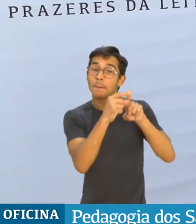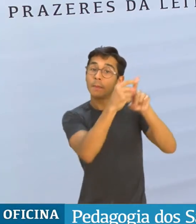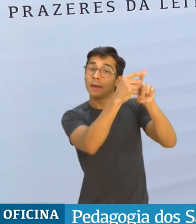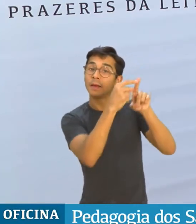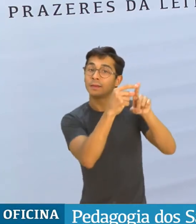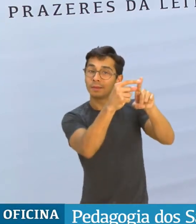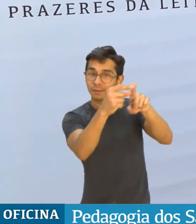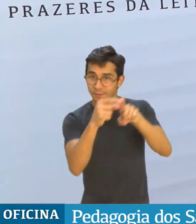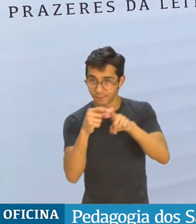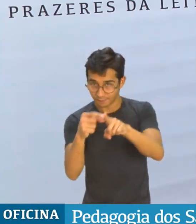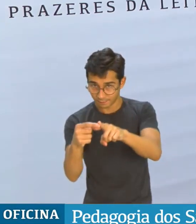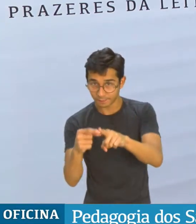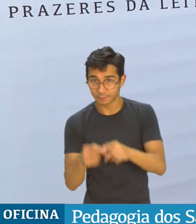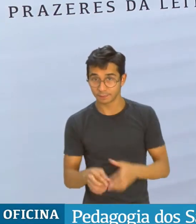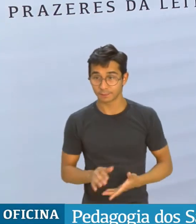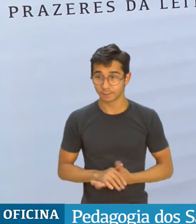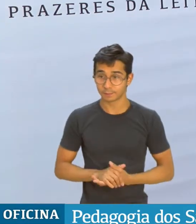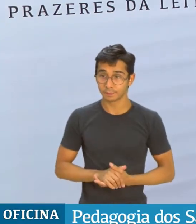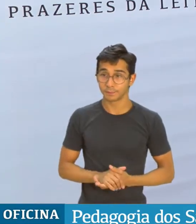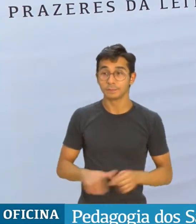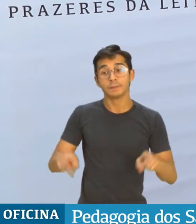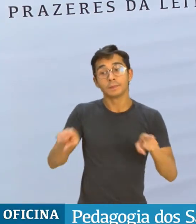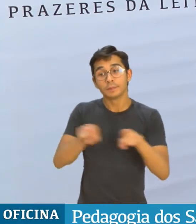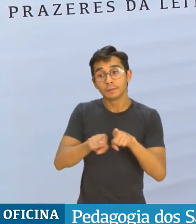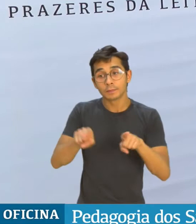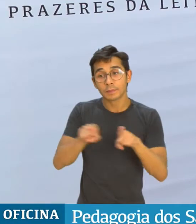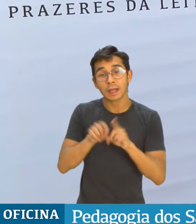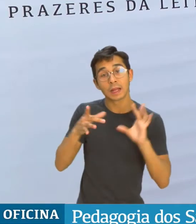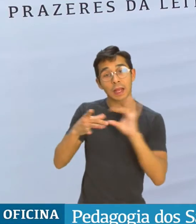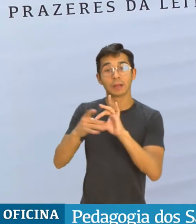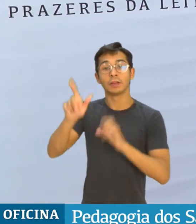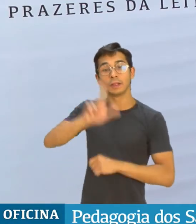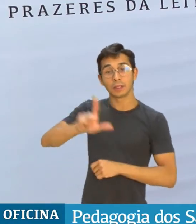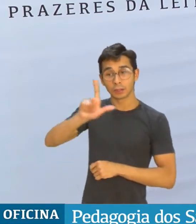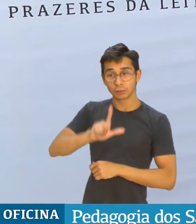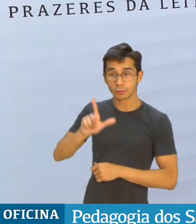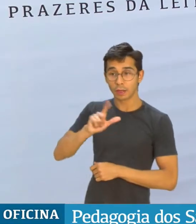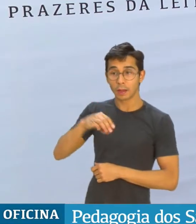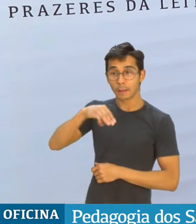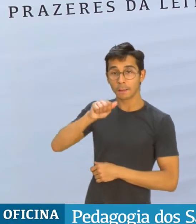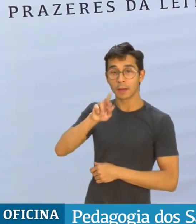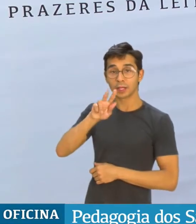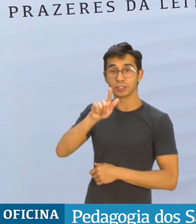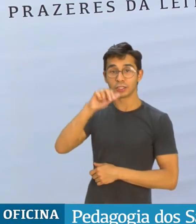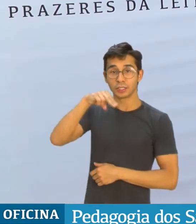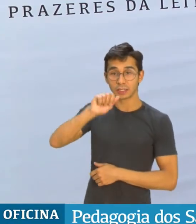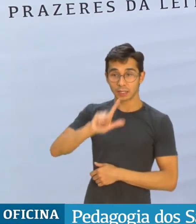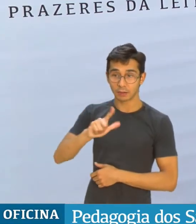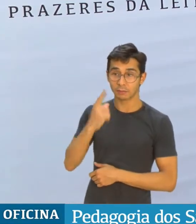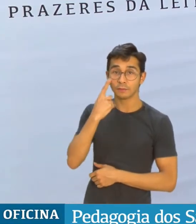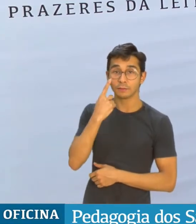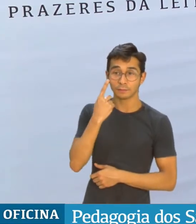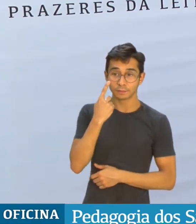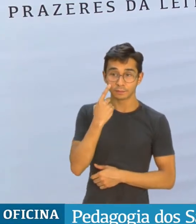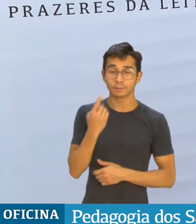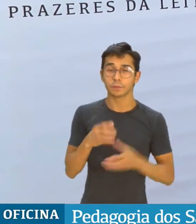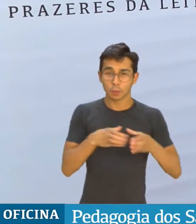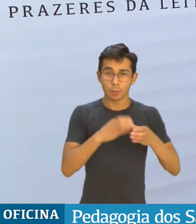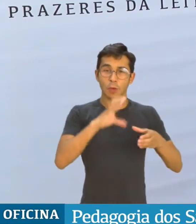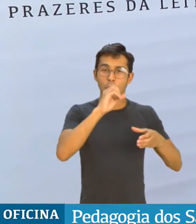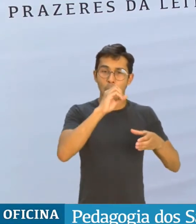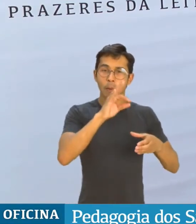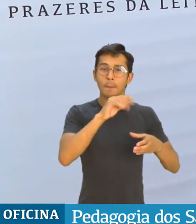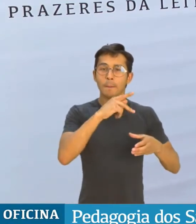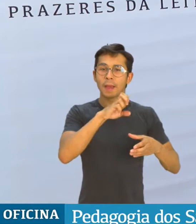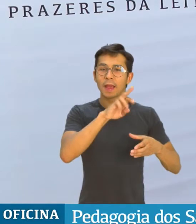também à literatura marginal, que também é do mesmo ano, a Coperife é de 2001,